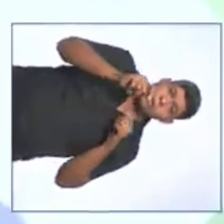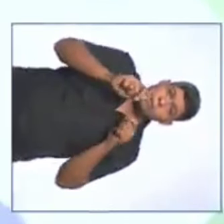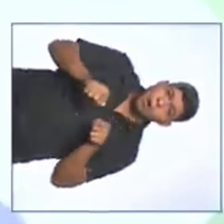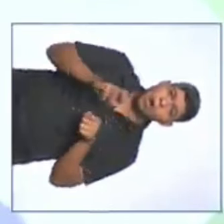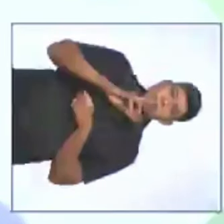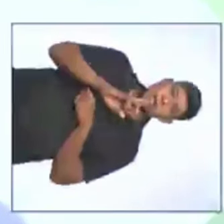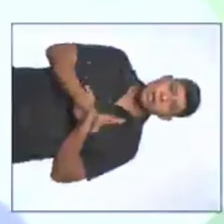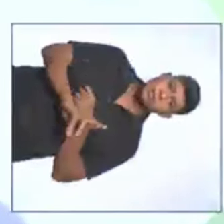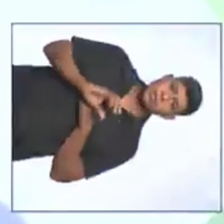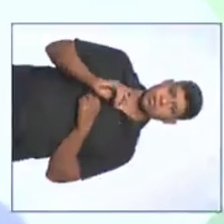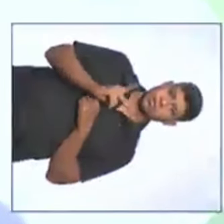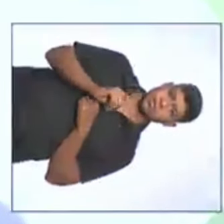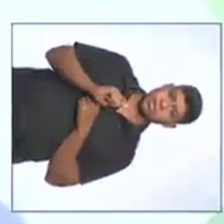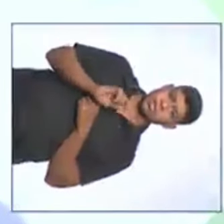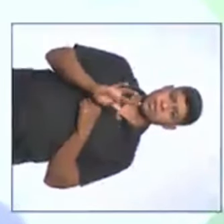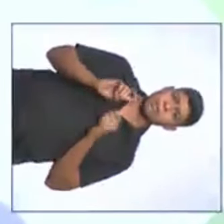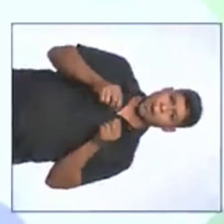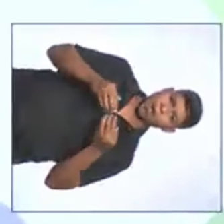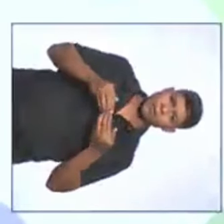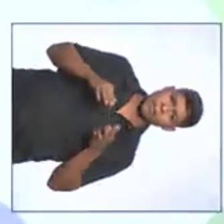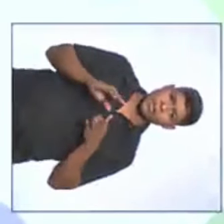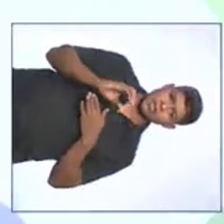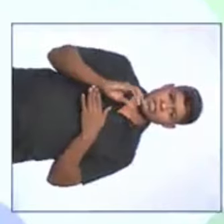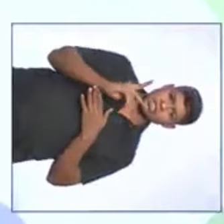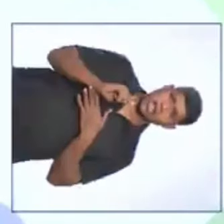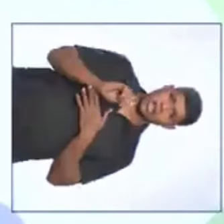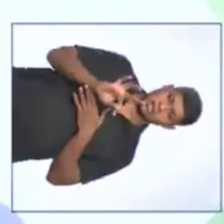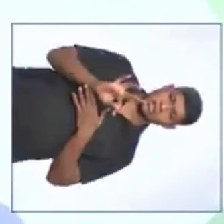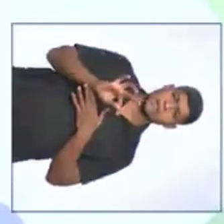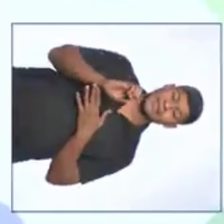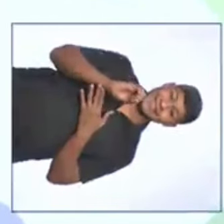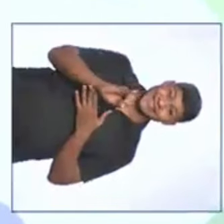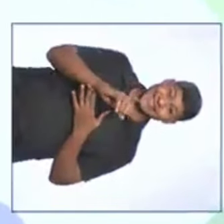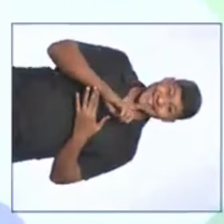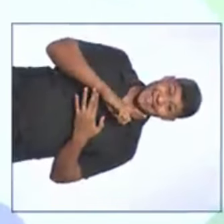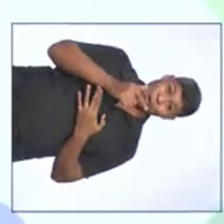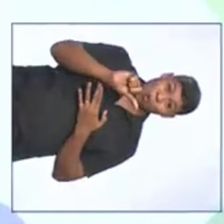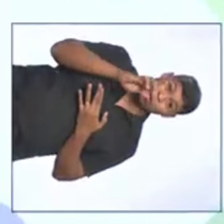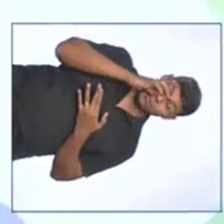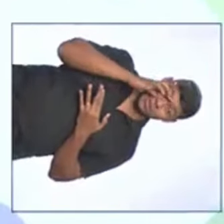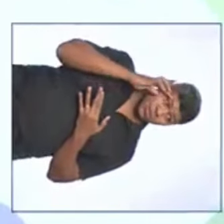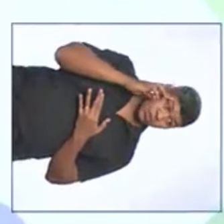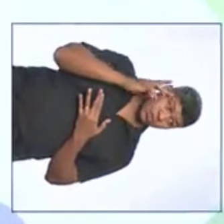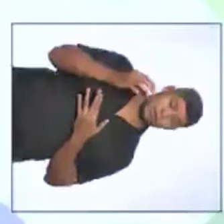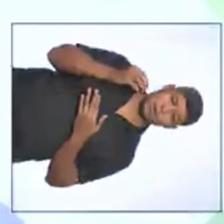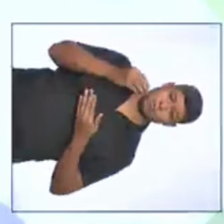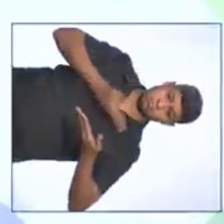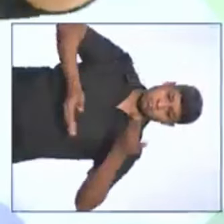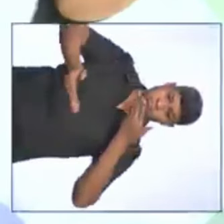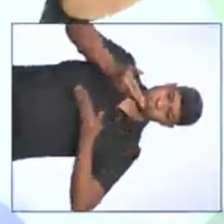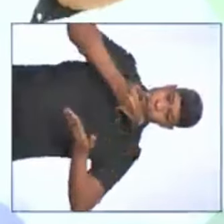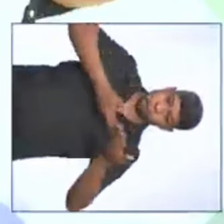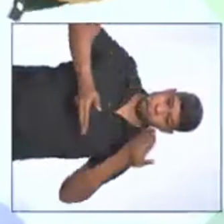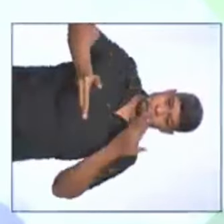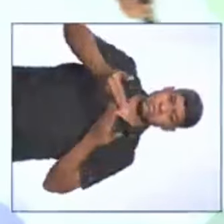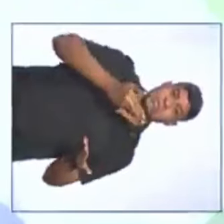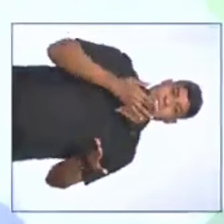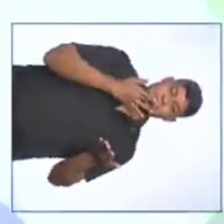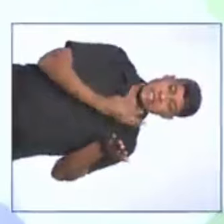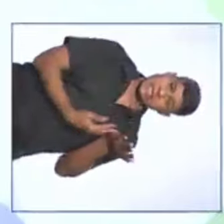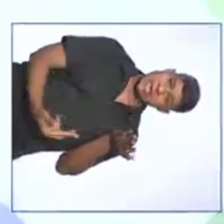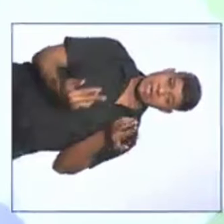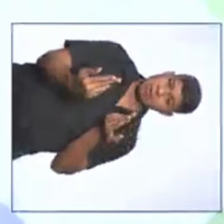responder aí no chat, vou até pedir, se puder abrir o chat aí, se vocês também não têm outras pessoas que não compartilham, vamos dizer, o mesmo sangue